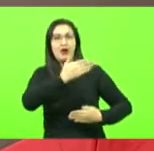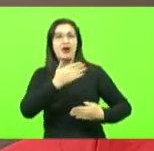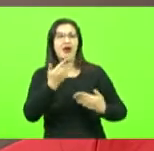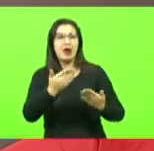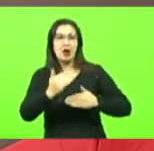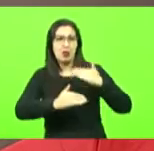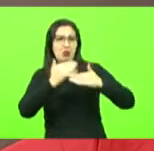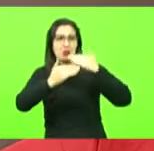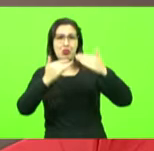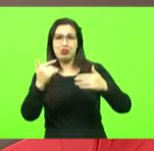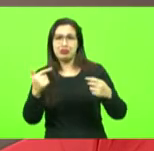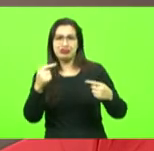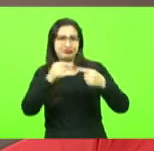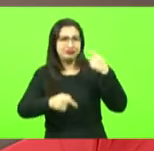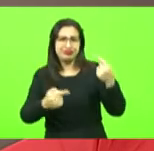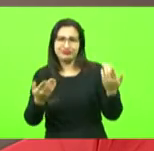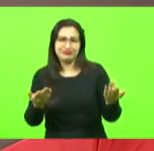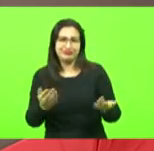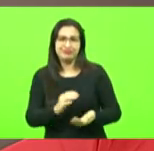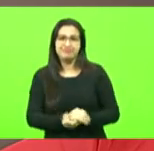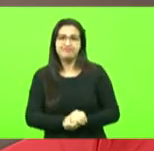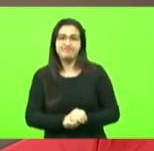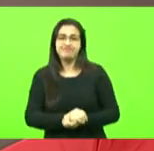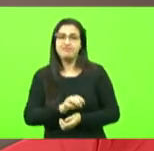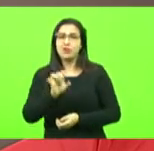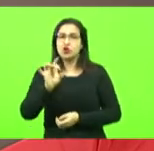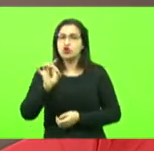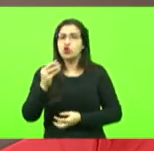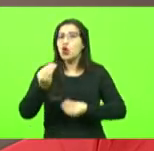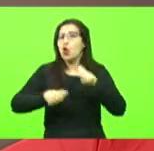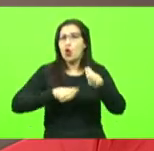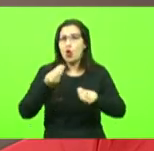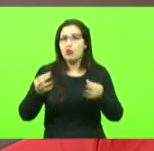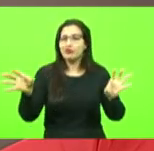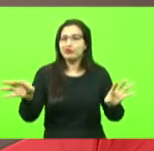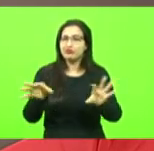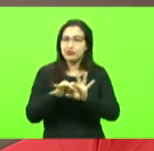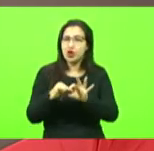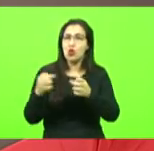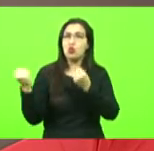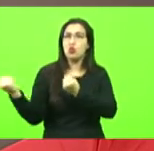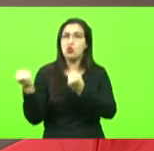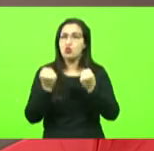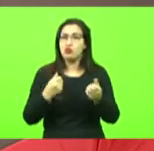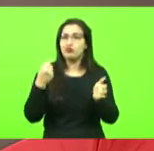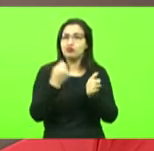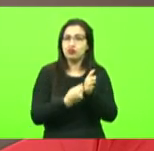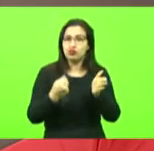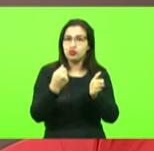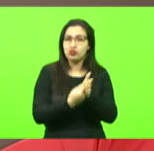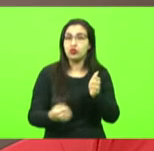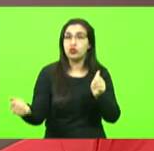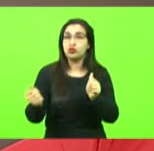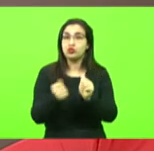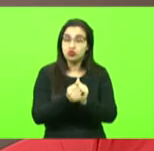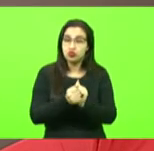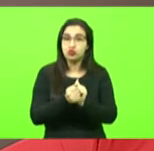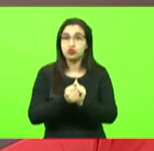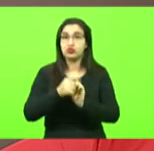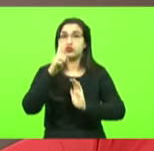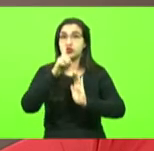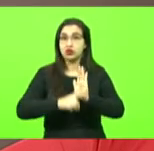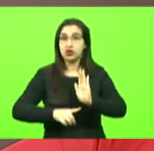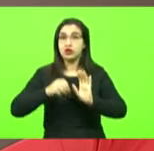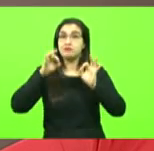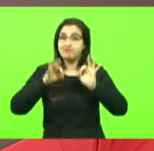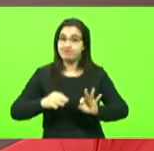progresso prometido e que só através da união e da luta coletiva os direitos seriam